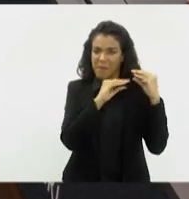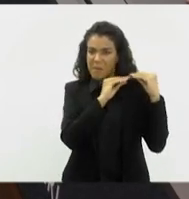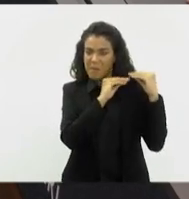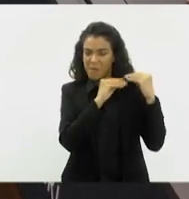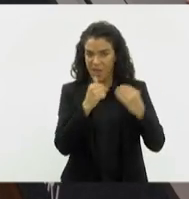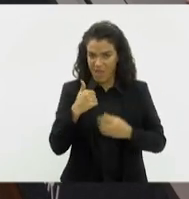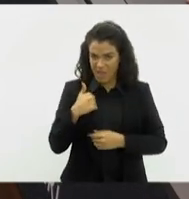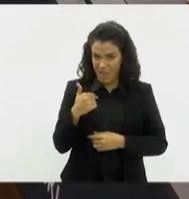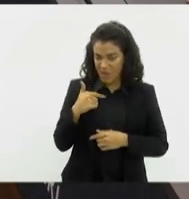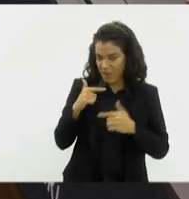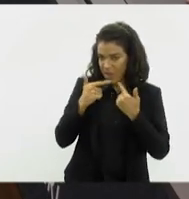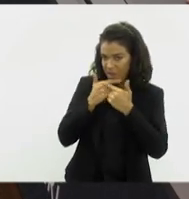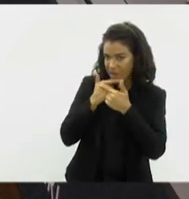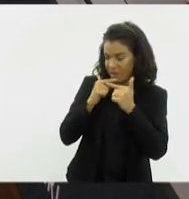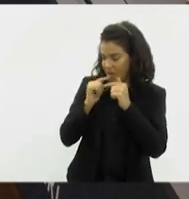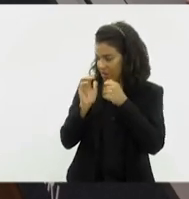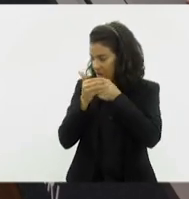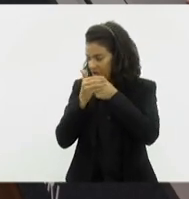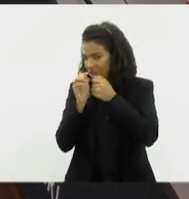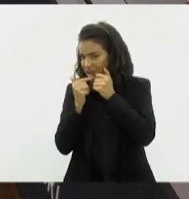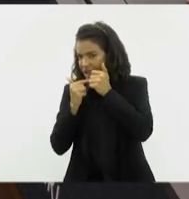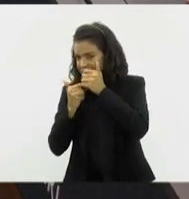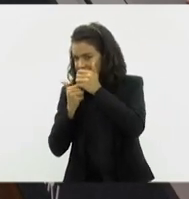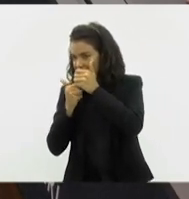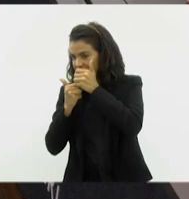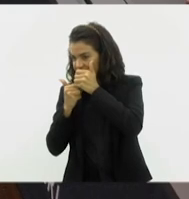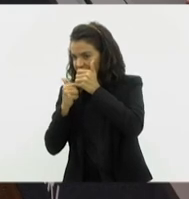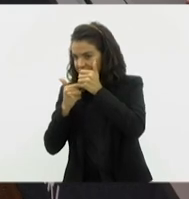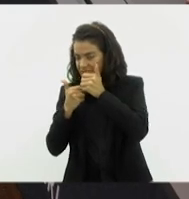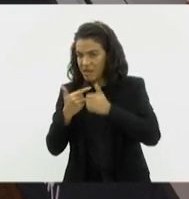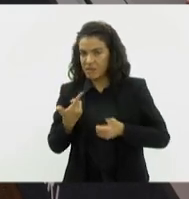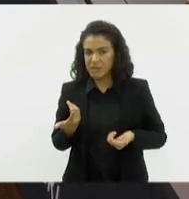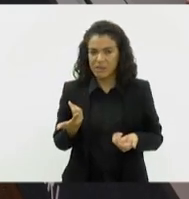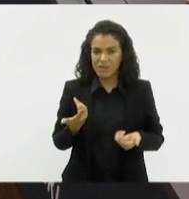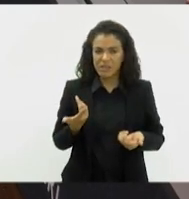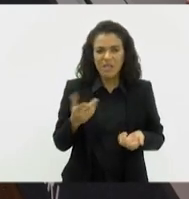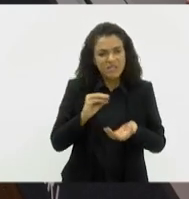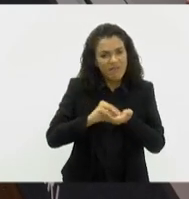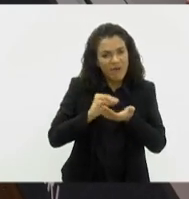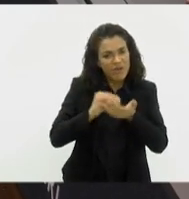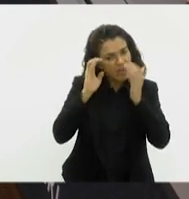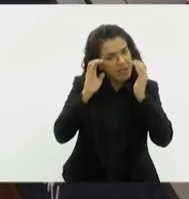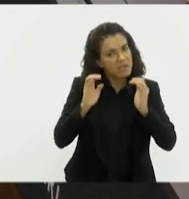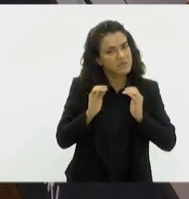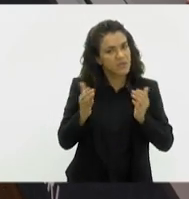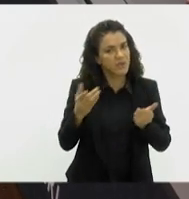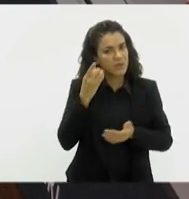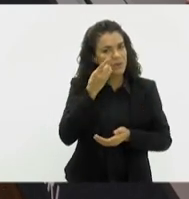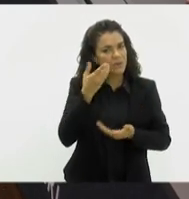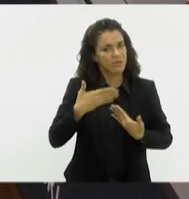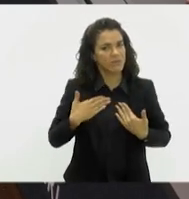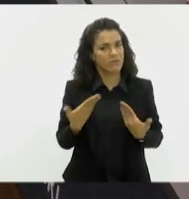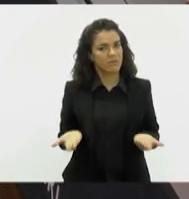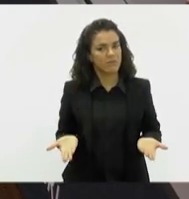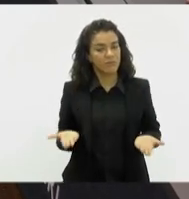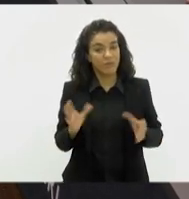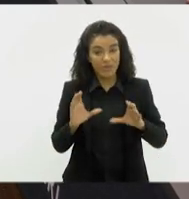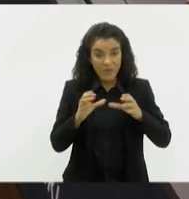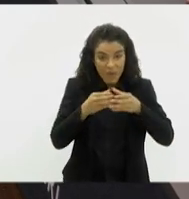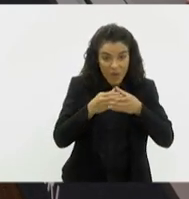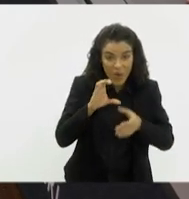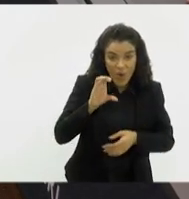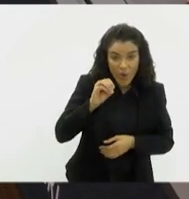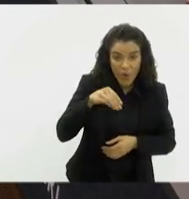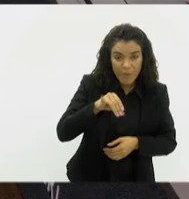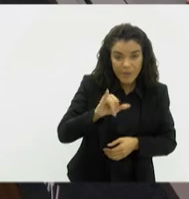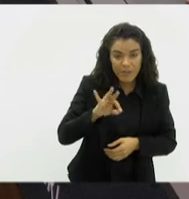objeto e vítima de risinho, de deboche. Que isso? Presidente, isso é um desrespeito ao parlamento. Entendo, Vossa Excelência. Esse comitê